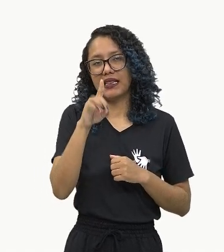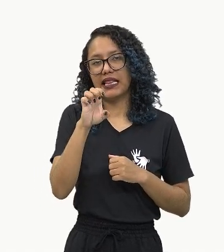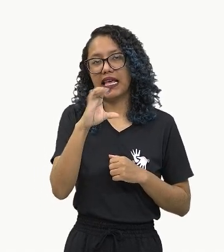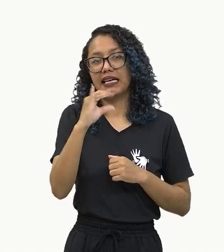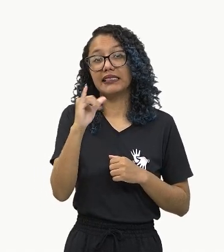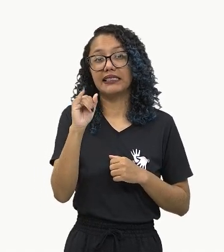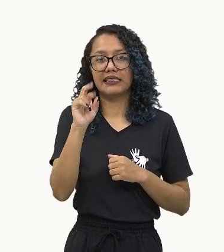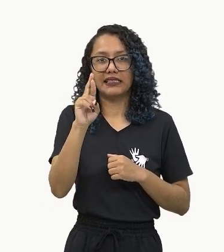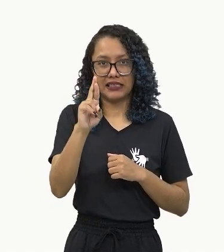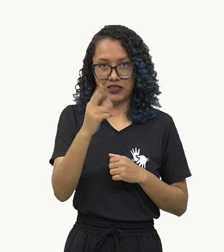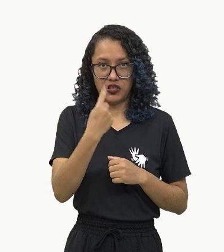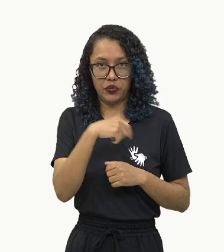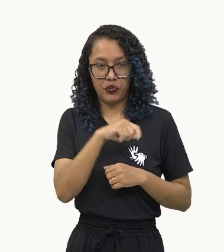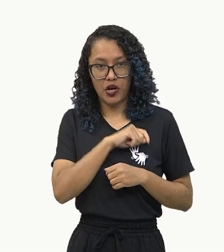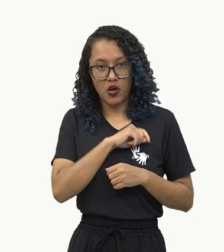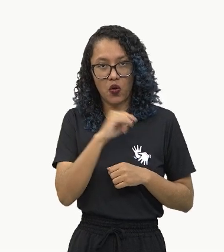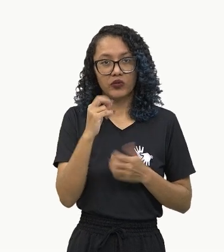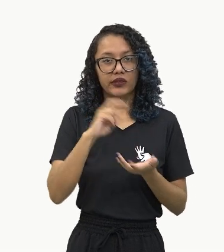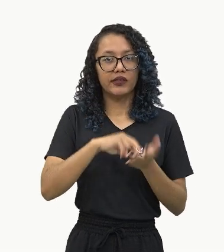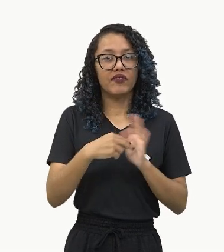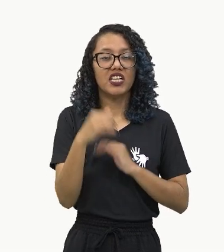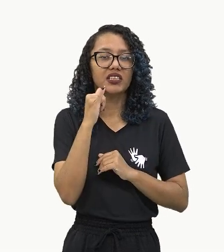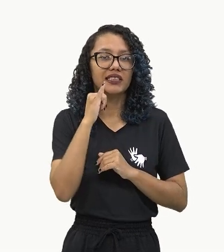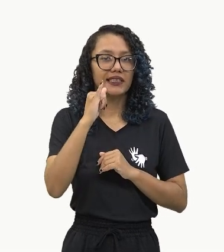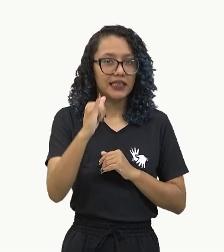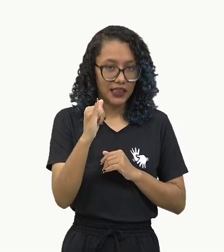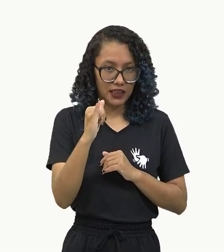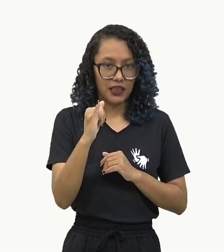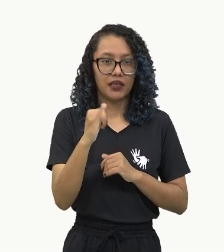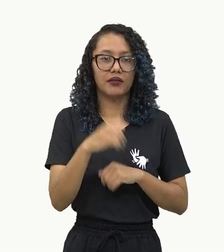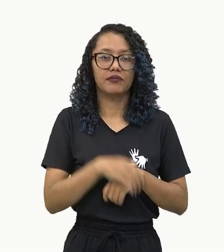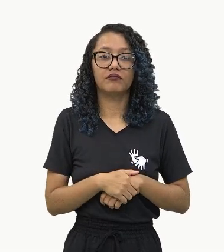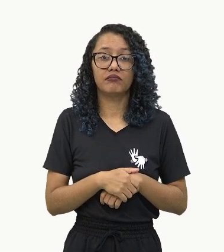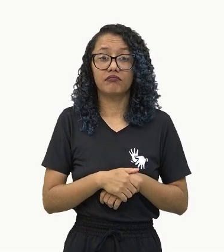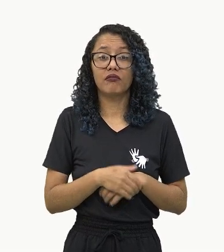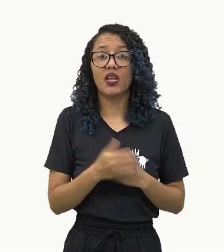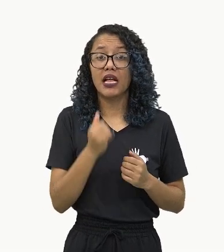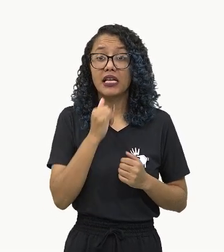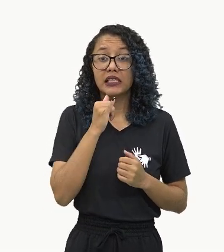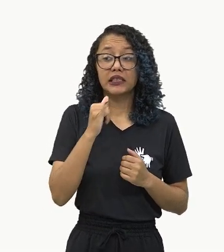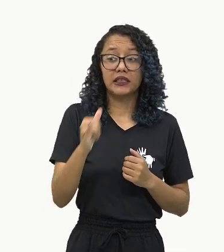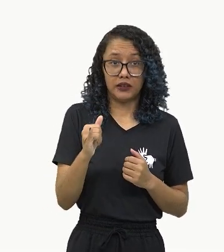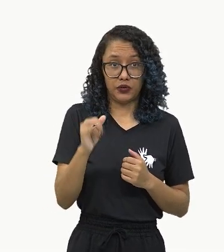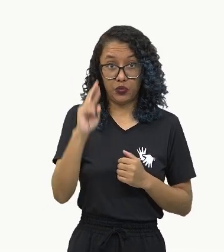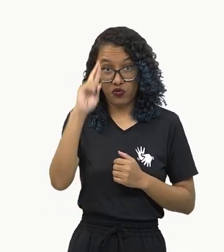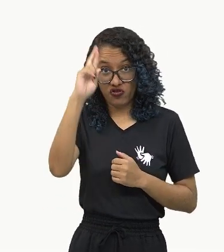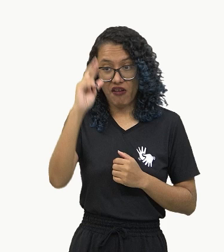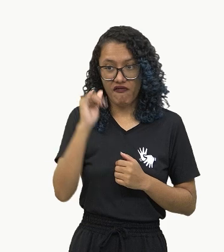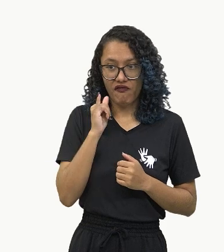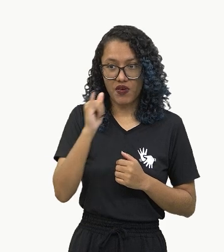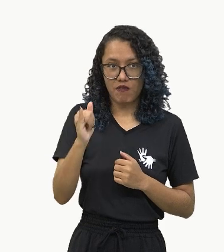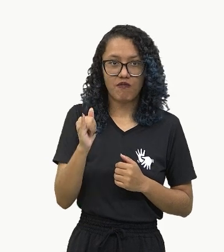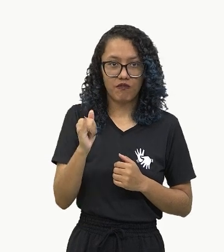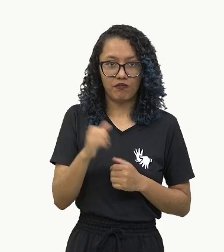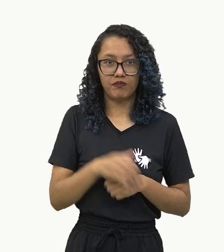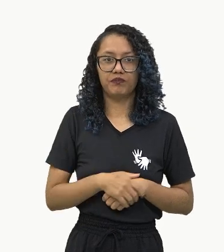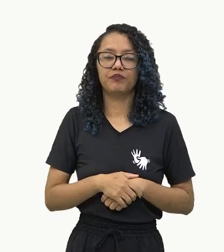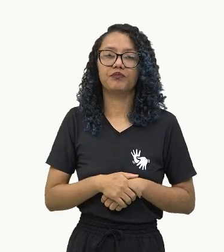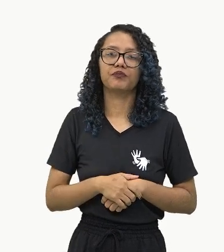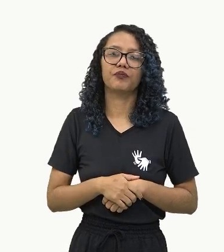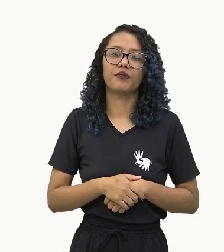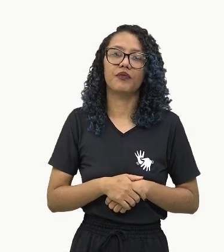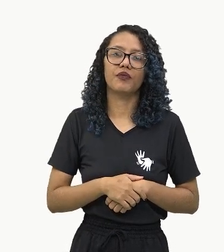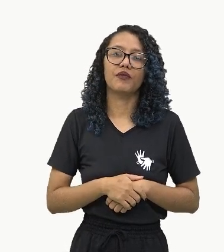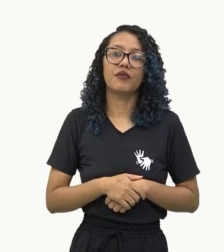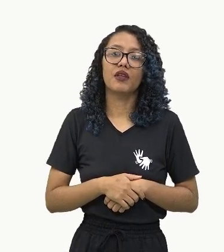Ele diz aqui que ele disse para o chefe dele, né? Vamos lá. E que te ha dicho ele, né? E o que